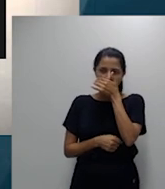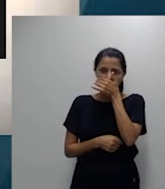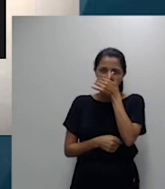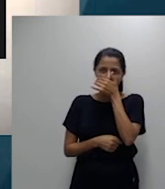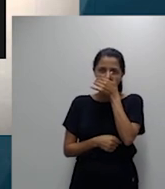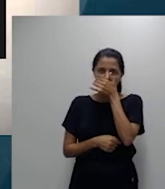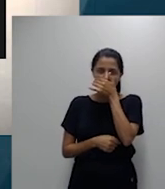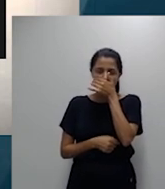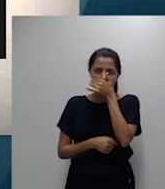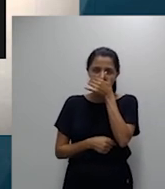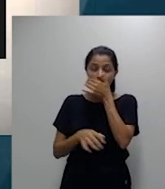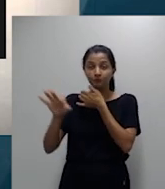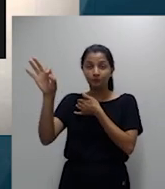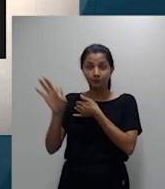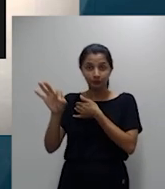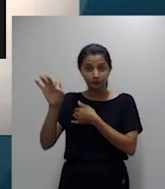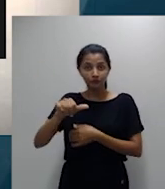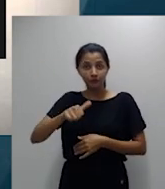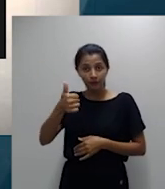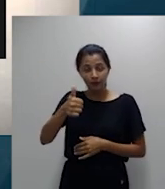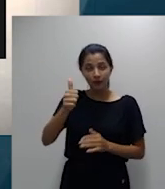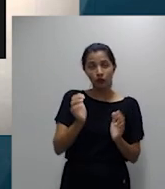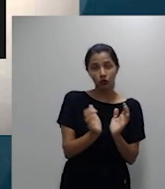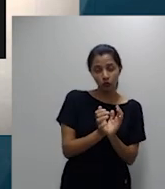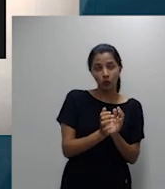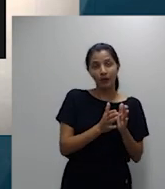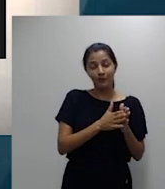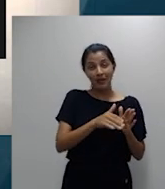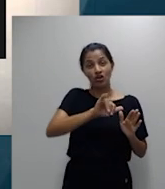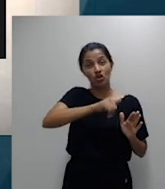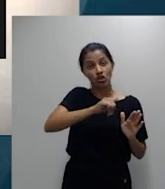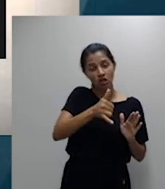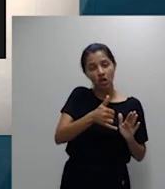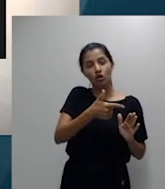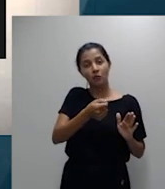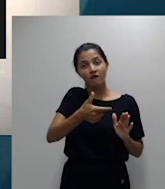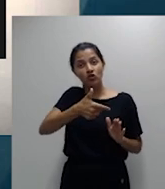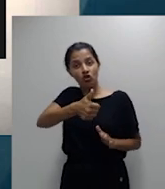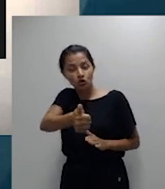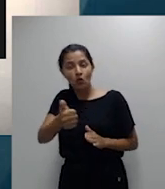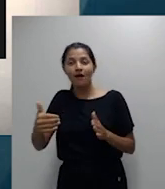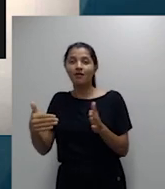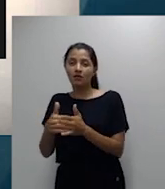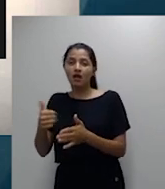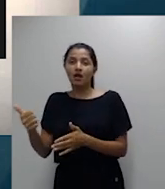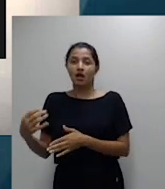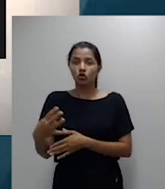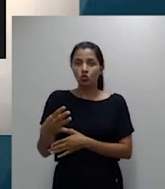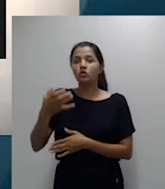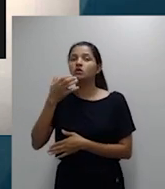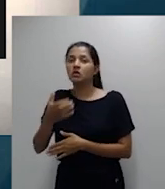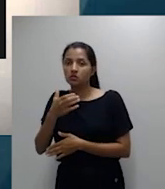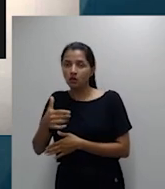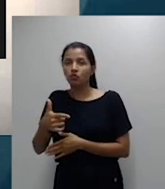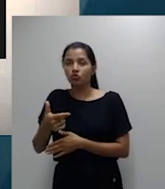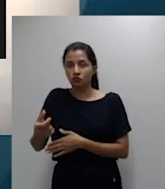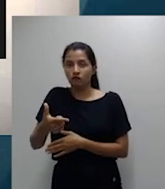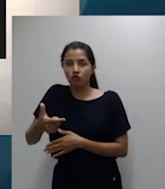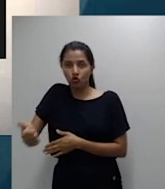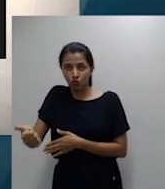o Asus estatísticos primeira turma período de 1º de Janeiro de 2021 a Quatorze de Dezembro de 2021